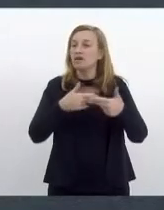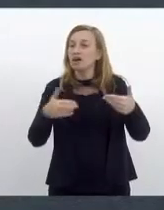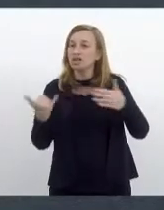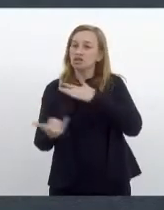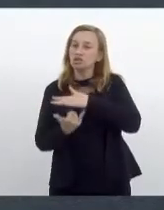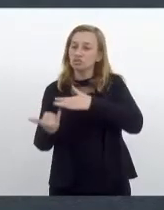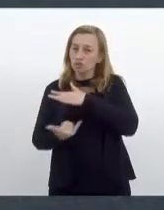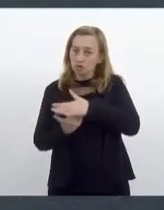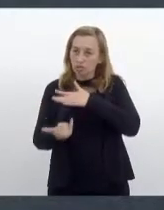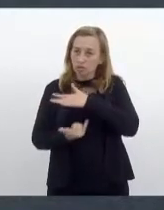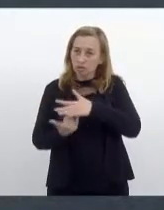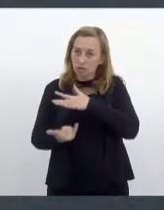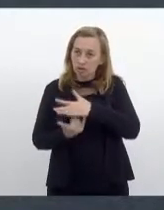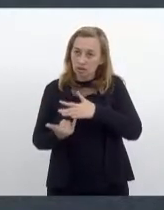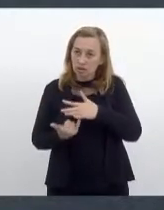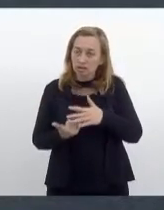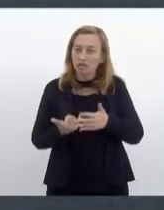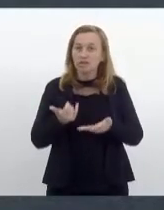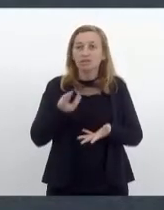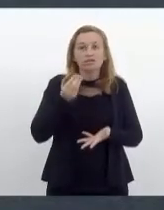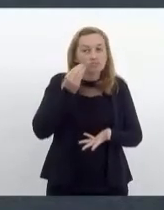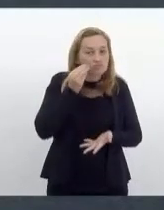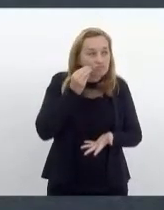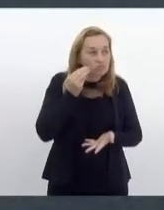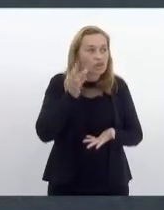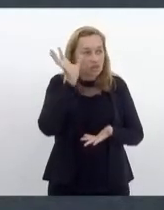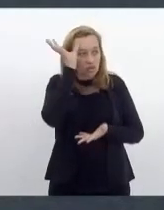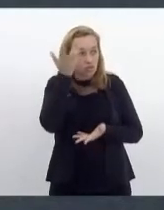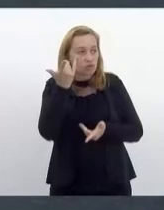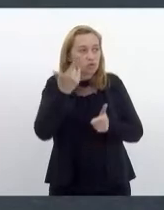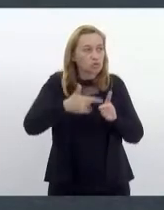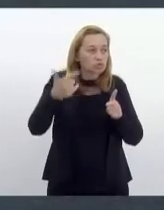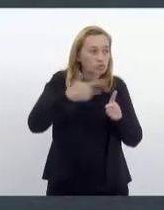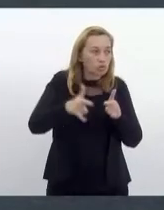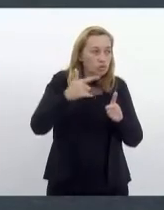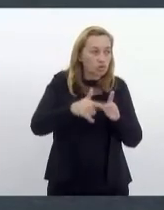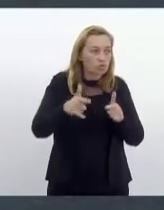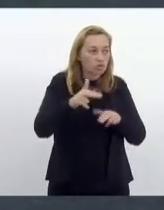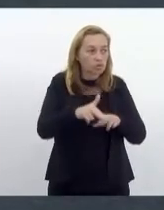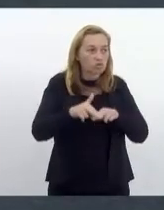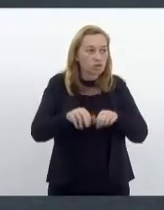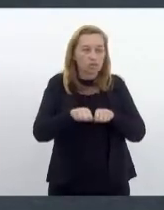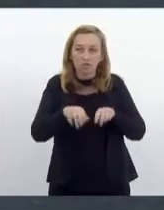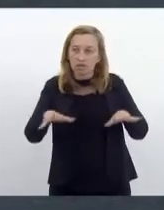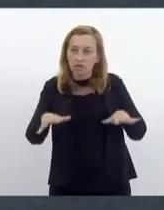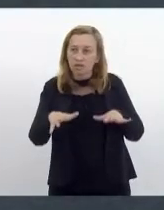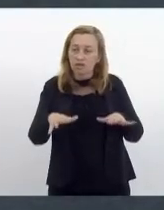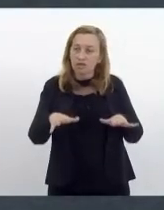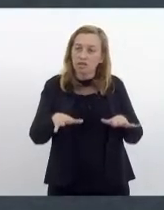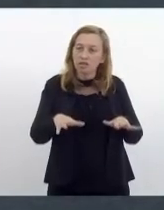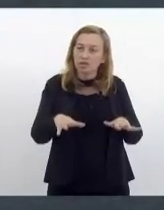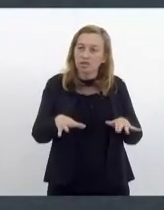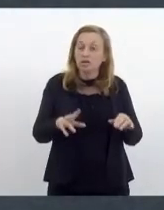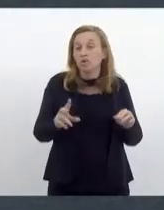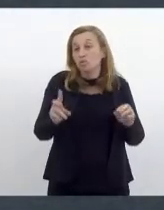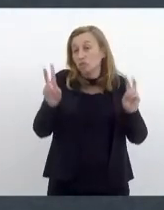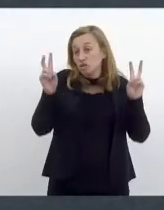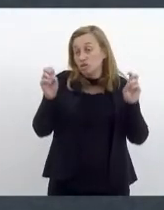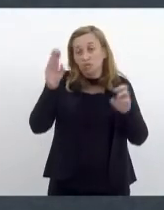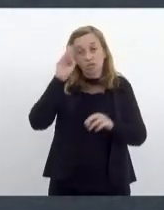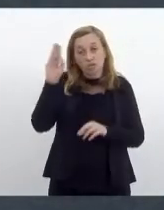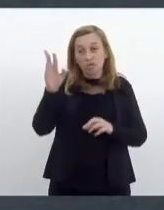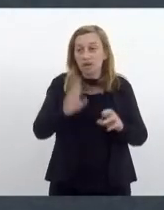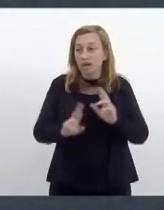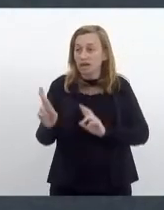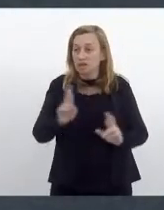a dinâmica de tentar resolver os problemas colocados pela pandemia atropelassem uma questão fundamental da relação